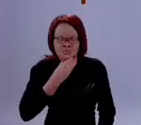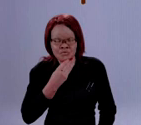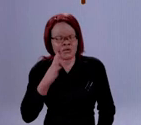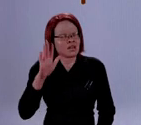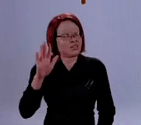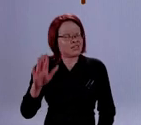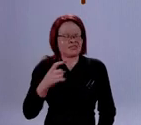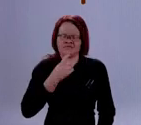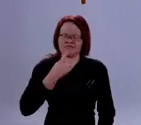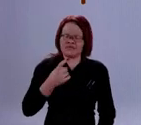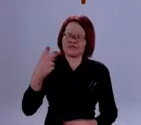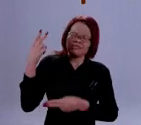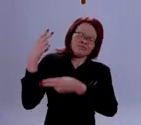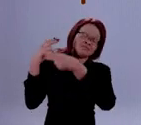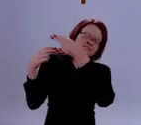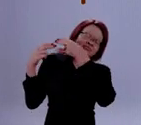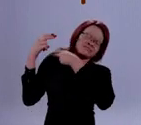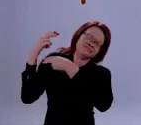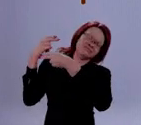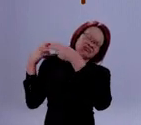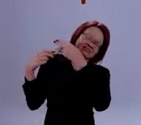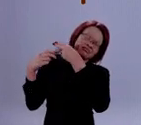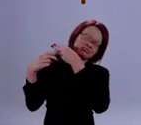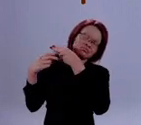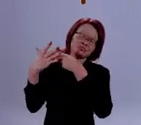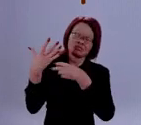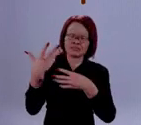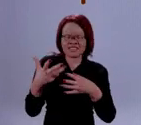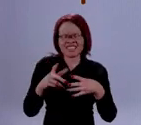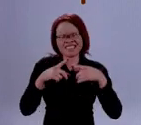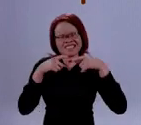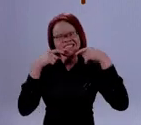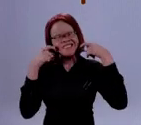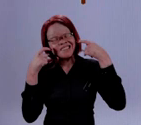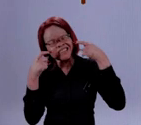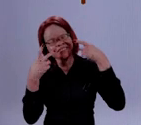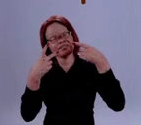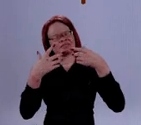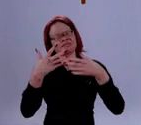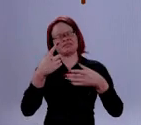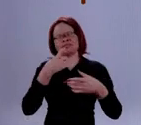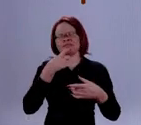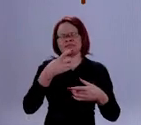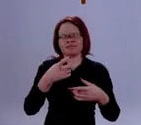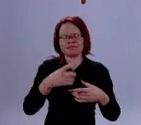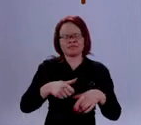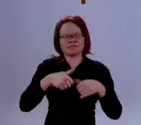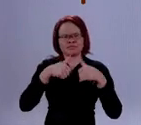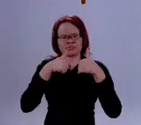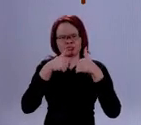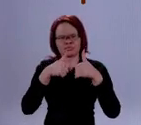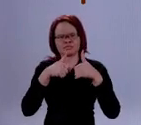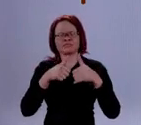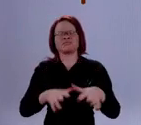ele contou-me histórias antigas e Alegremente falou-me das